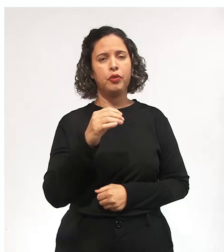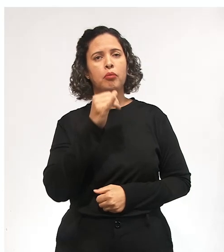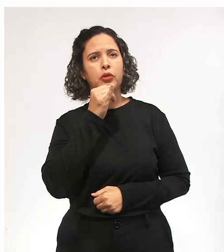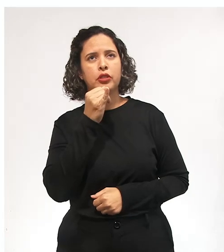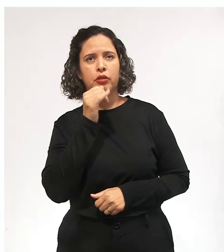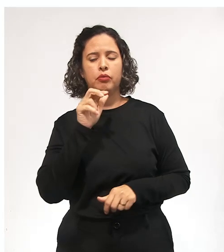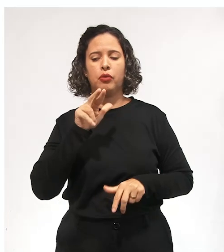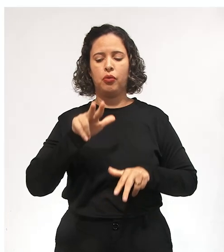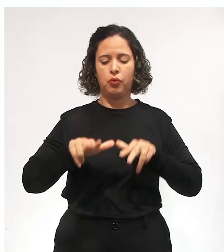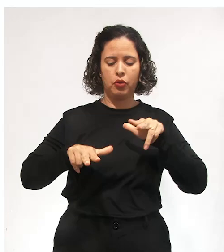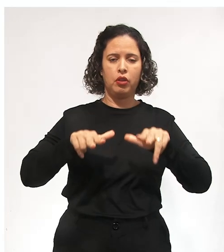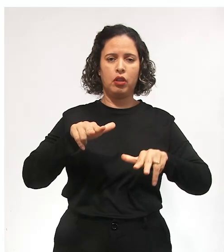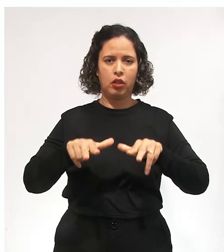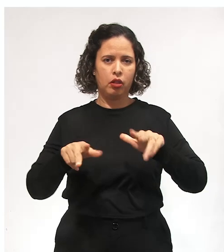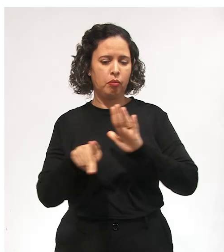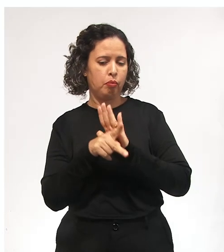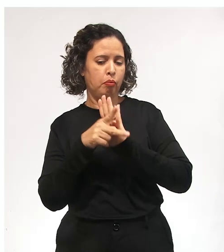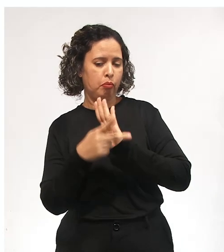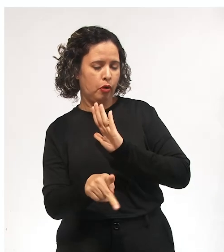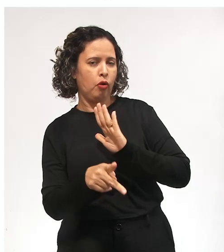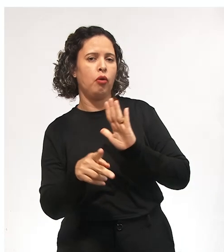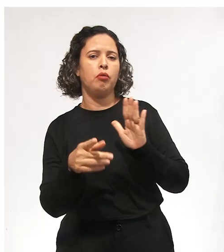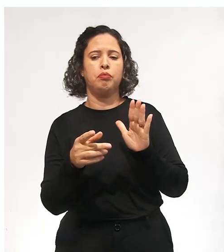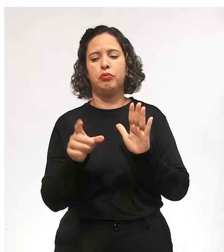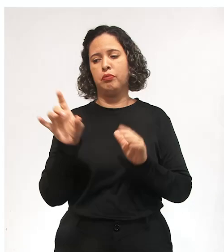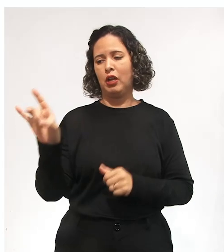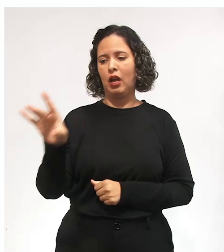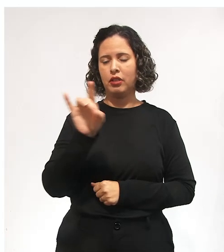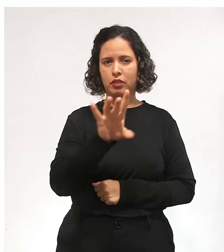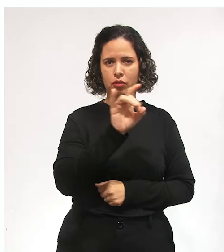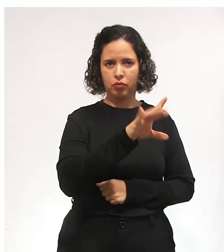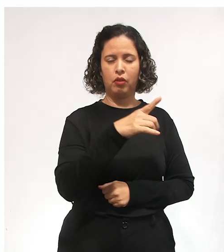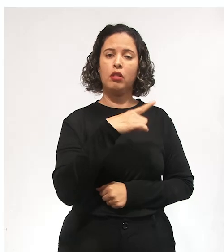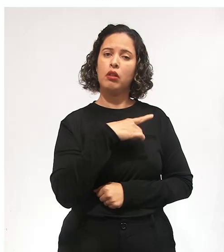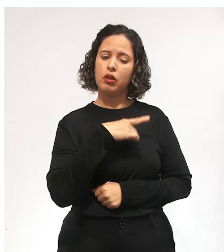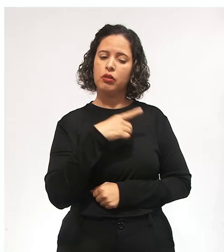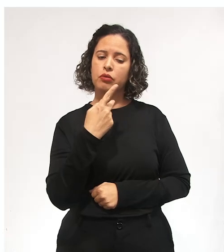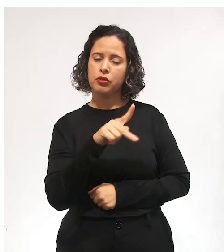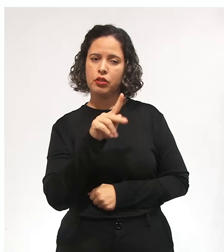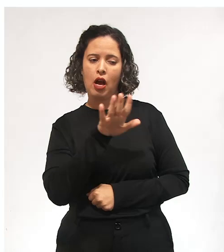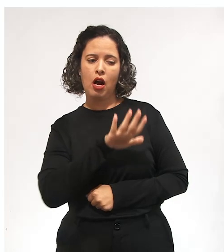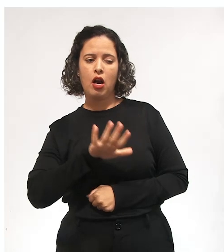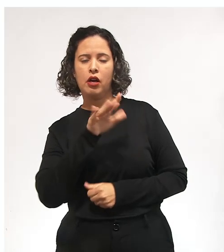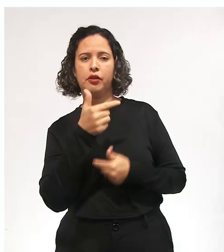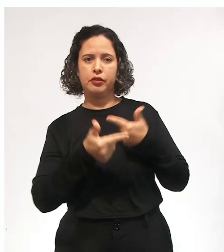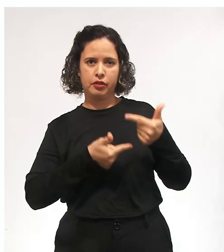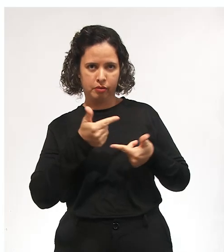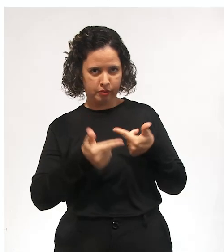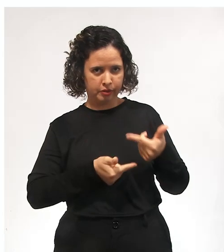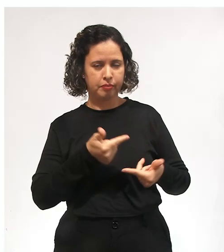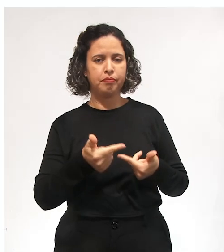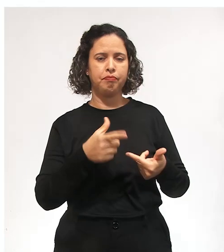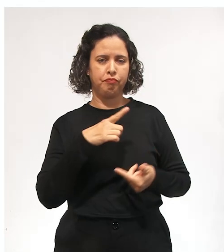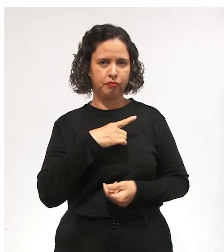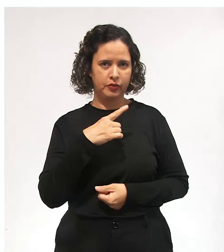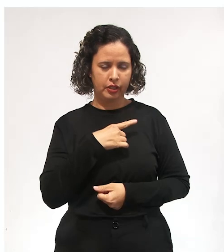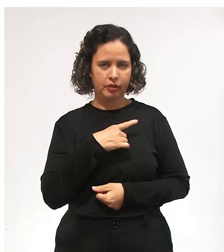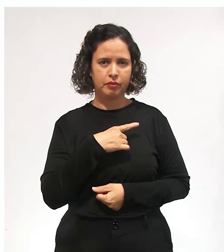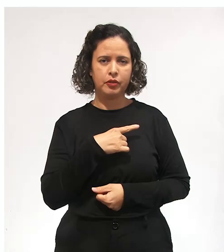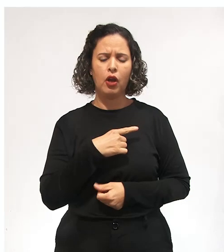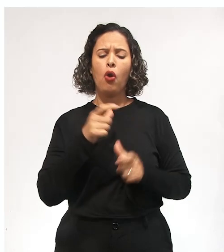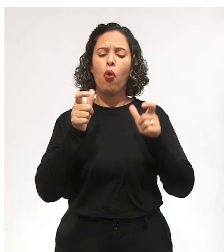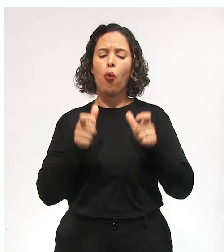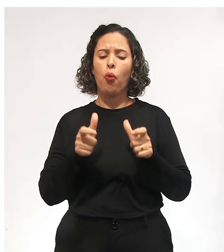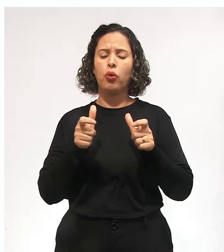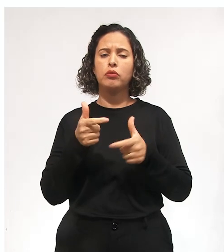o dele, o iOS tem o dele. Então, é a forma, é um ambiente onde a gente fala assim, aonde eu vou